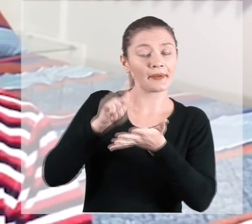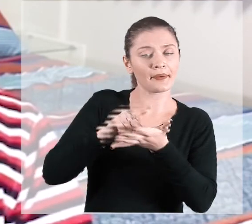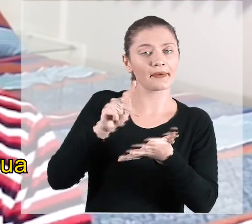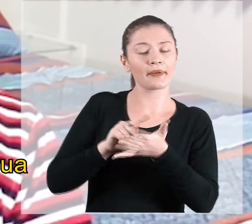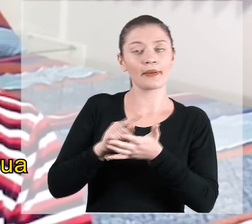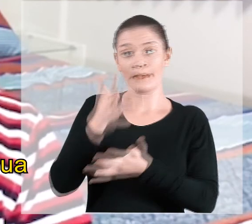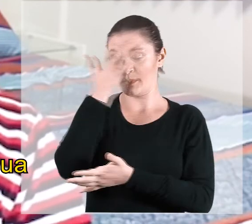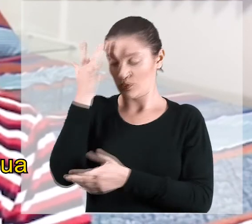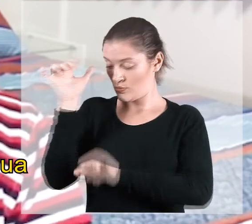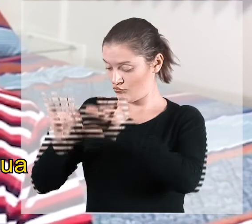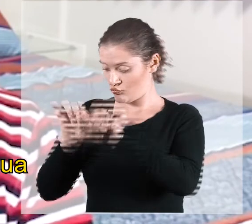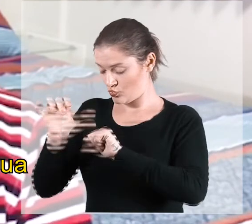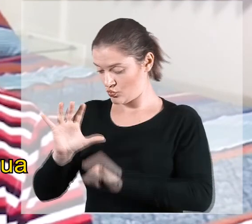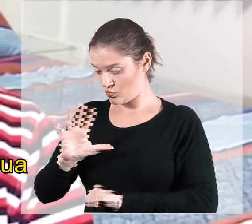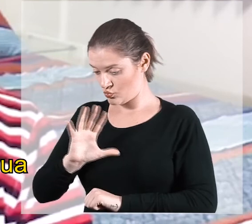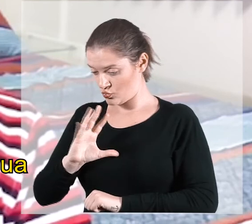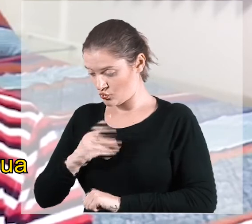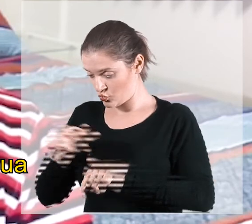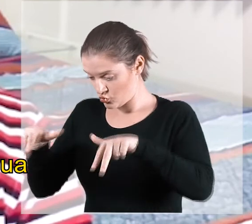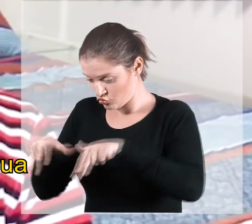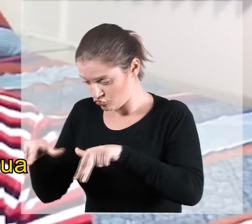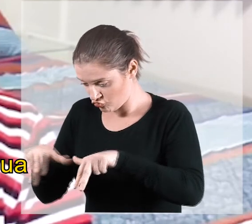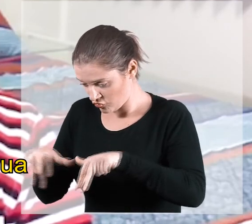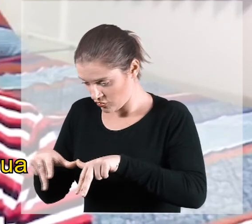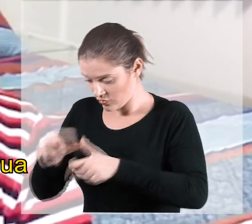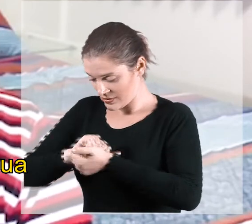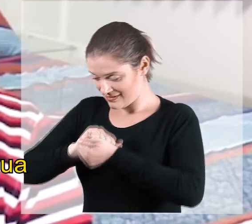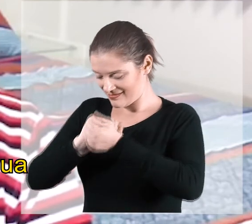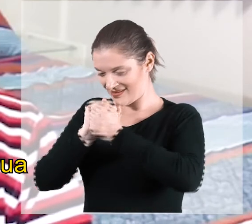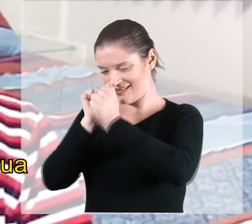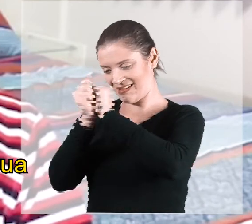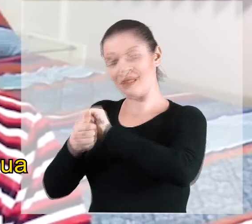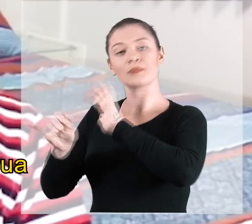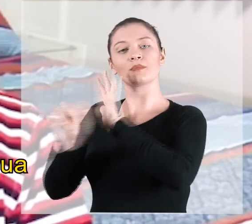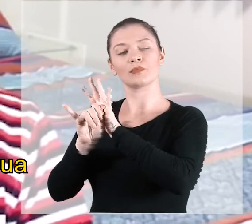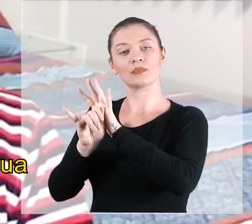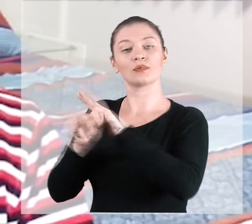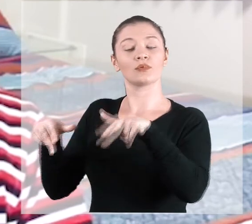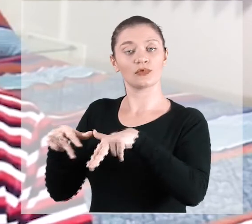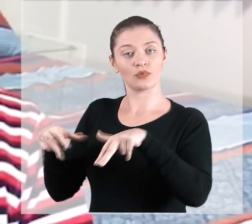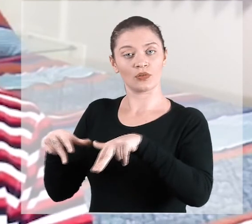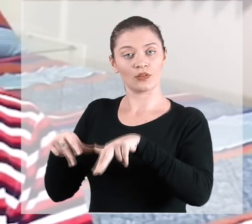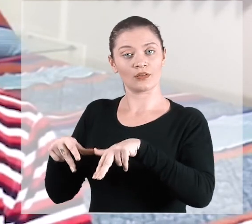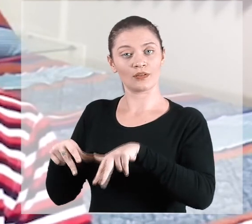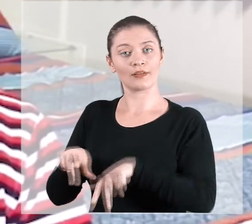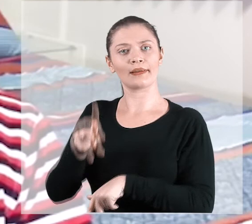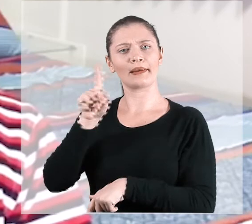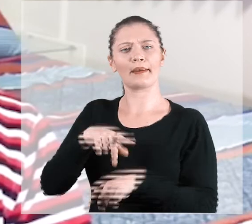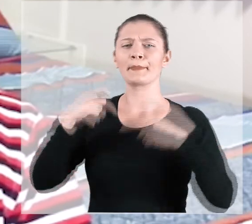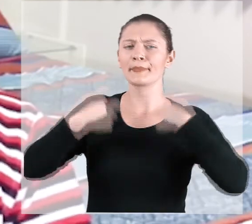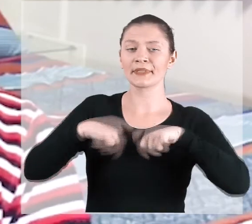pessoa muda o seu gênero, a pessoa se adequa à sua identidade de gênero, que necessariamente